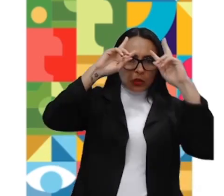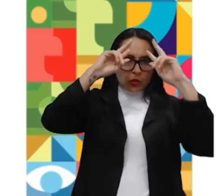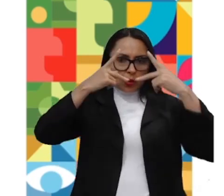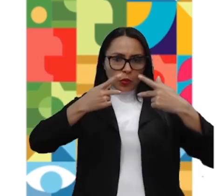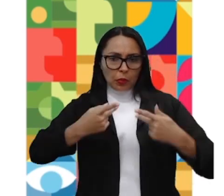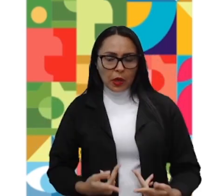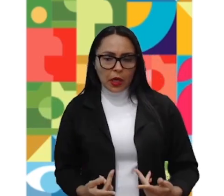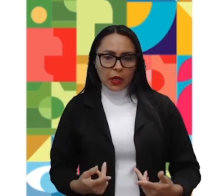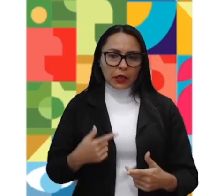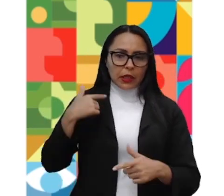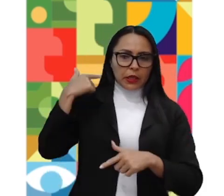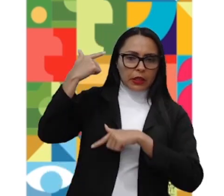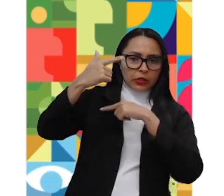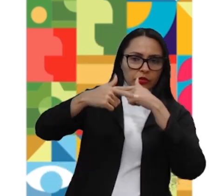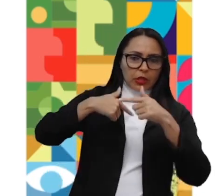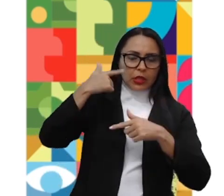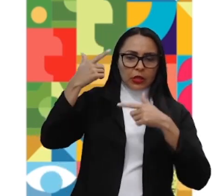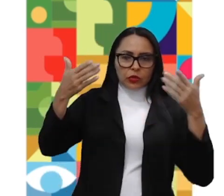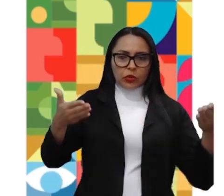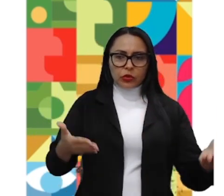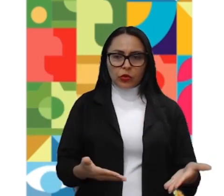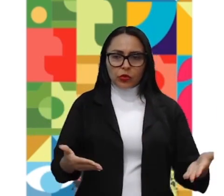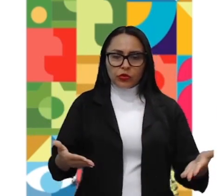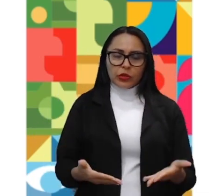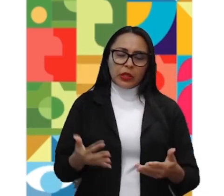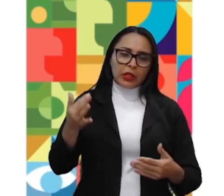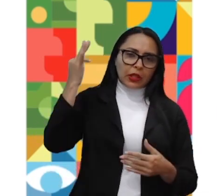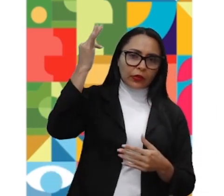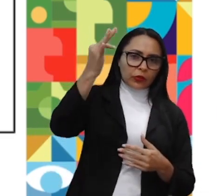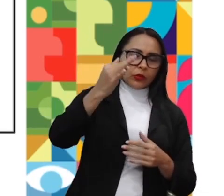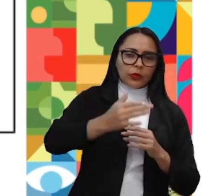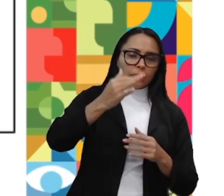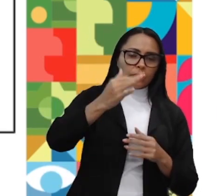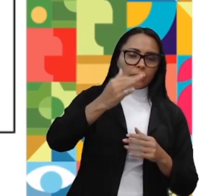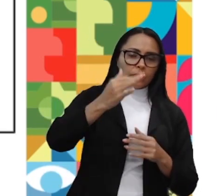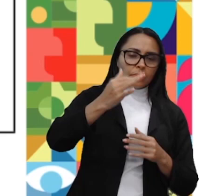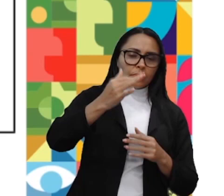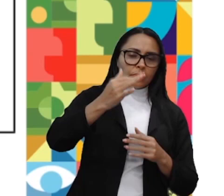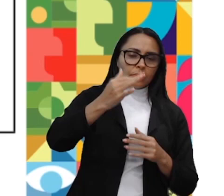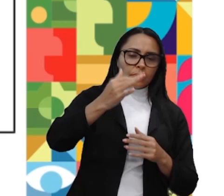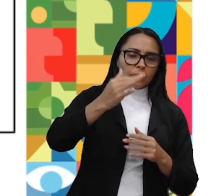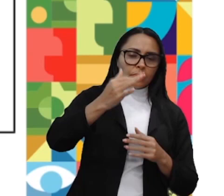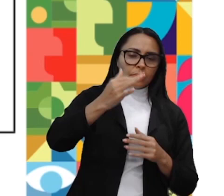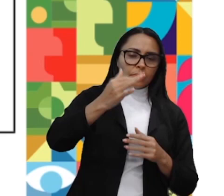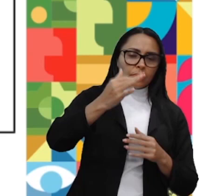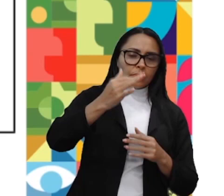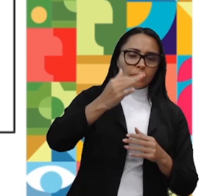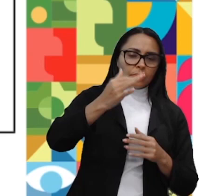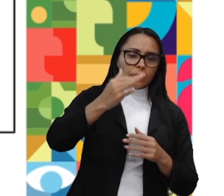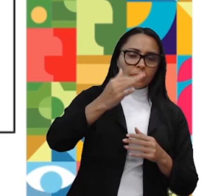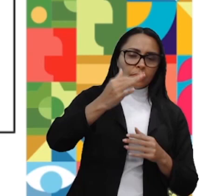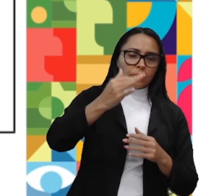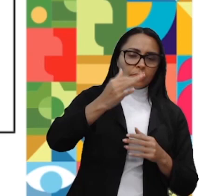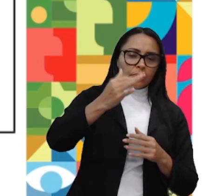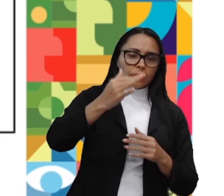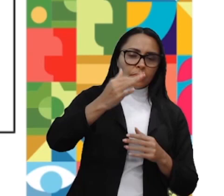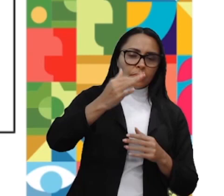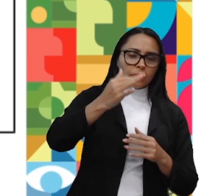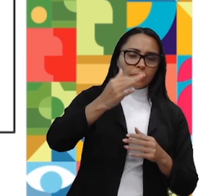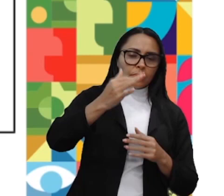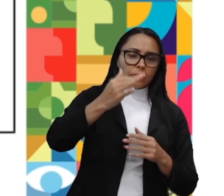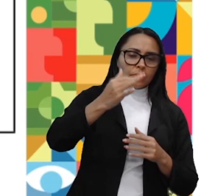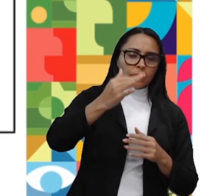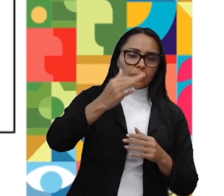humanas das gerações atuais e das gerações futuras. 4 círculos ovais, dispostos de cima